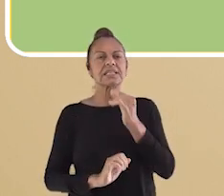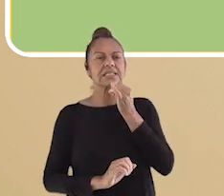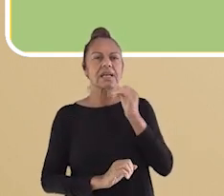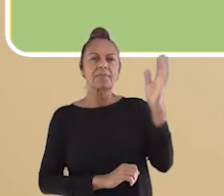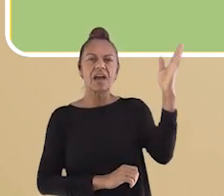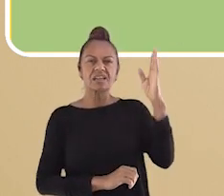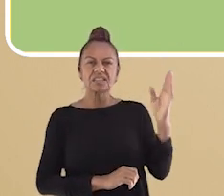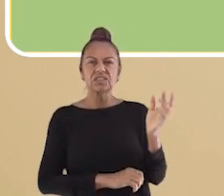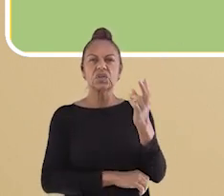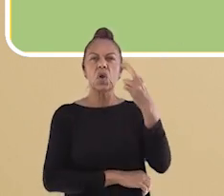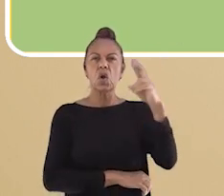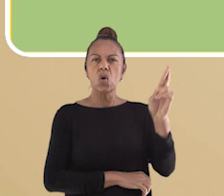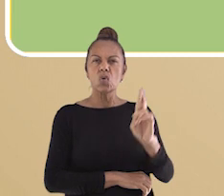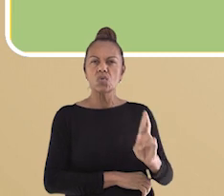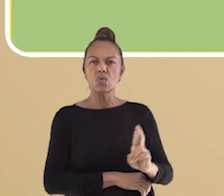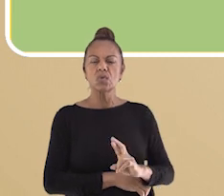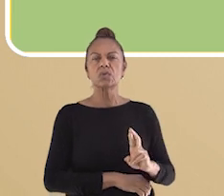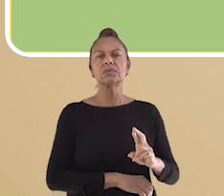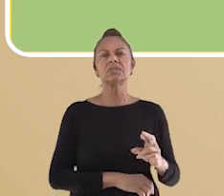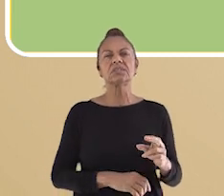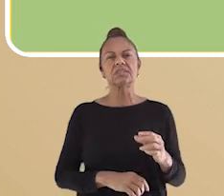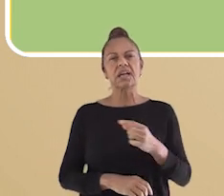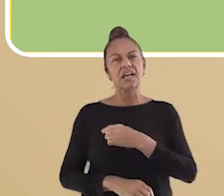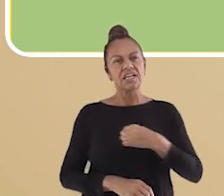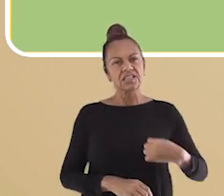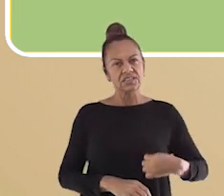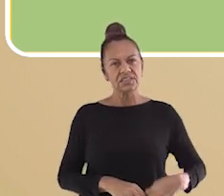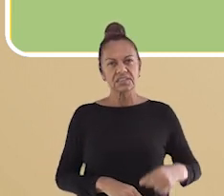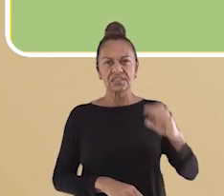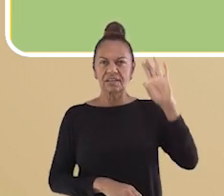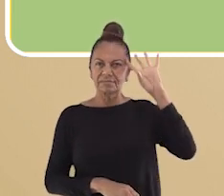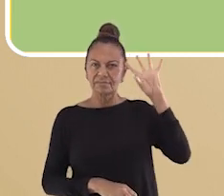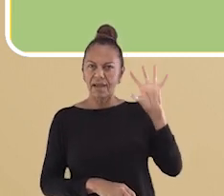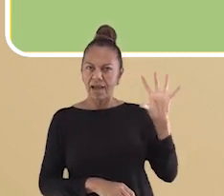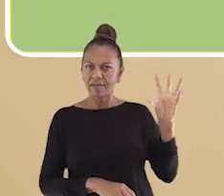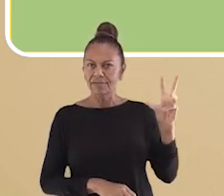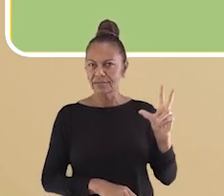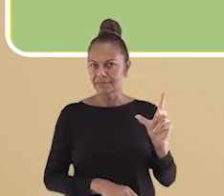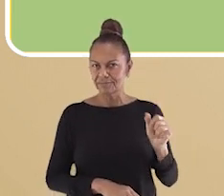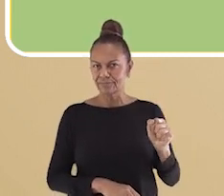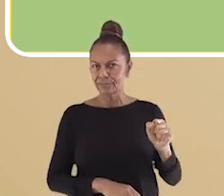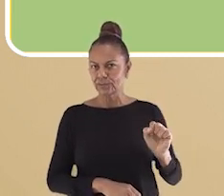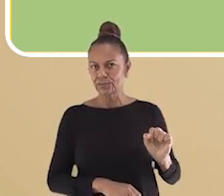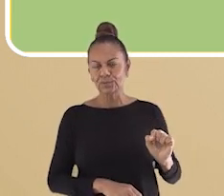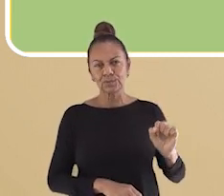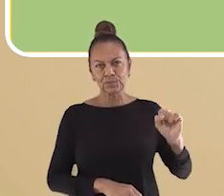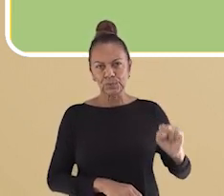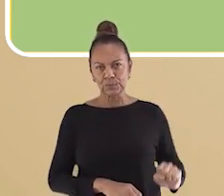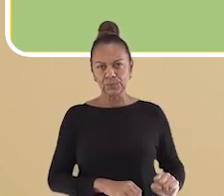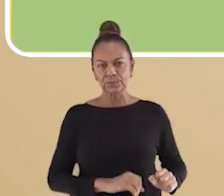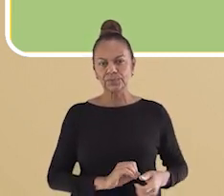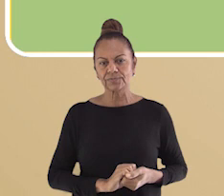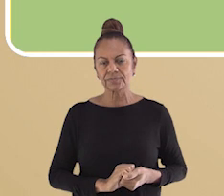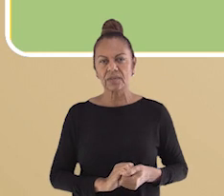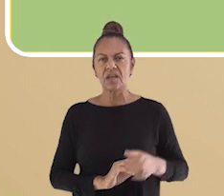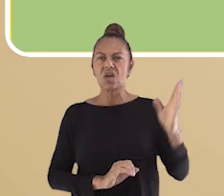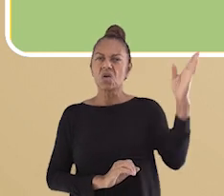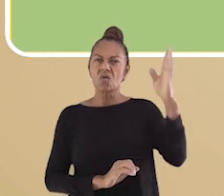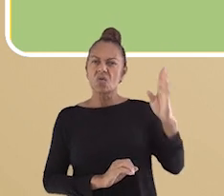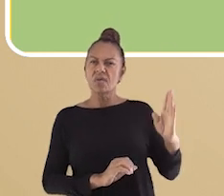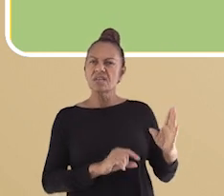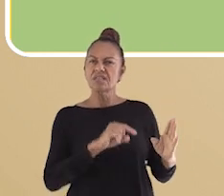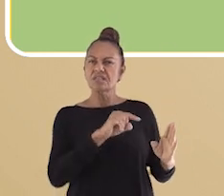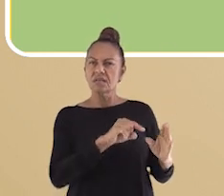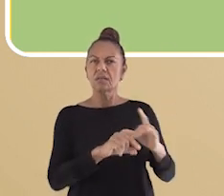países emergentes Brasil, Rússia, Índia, China e África do Sul. O Brasil, por